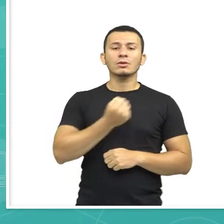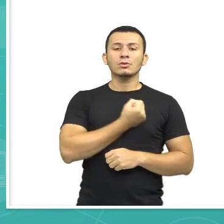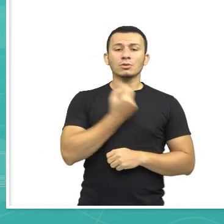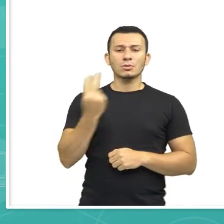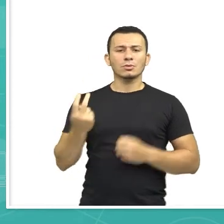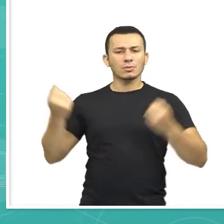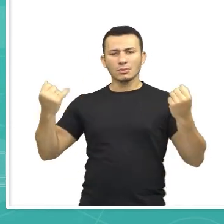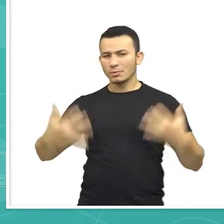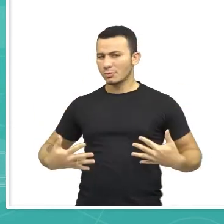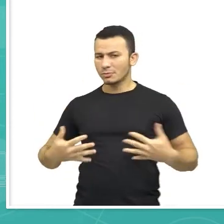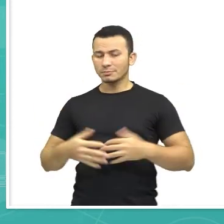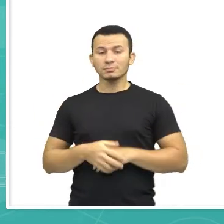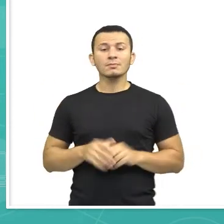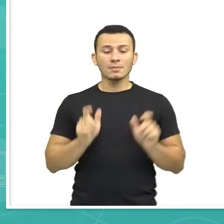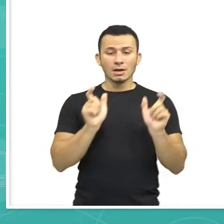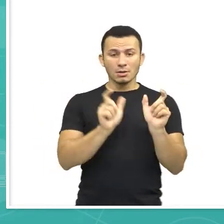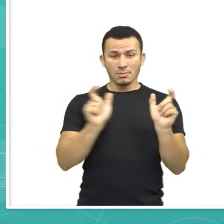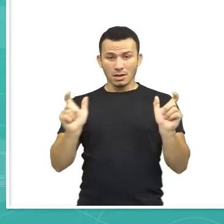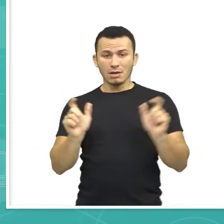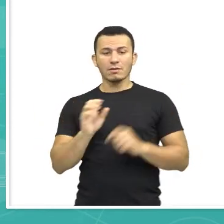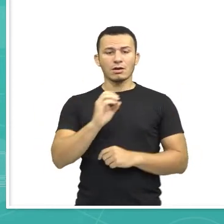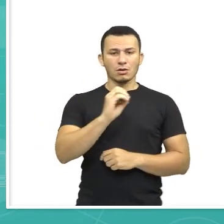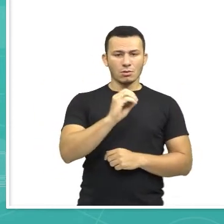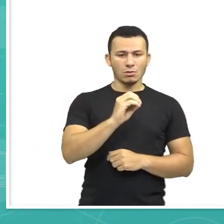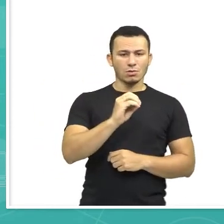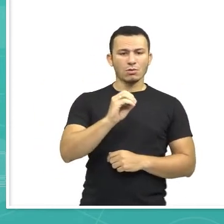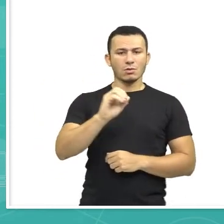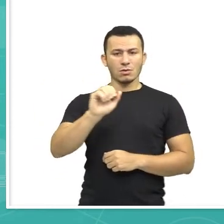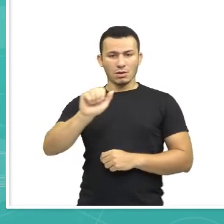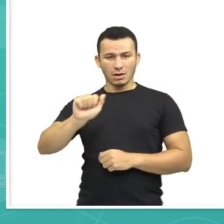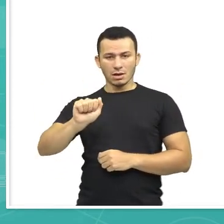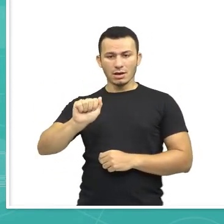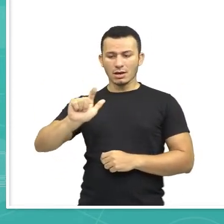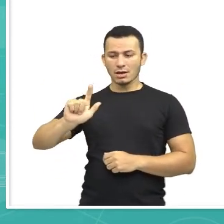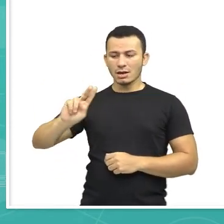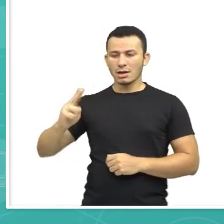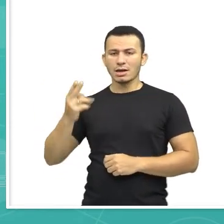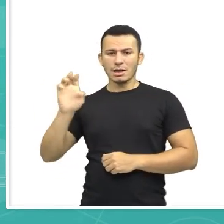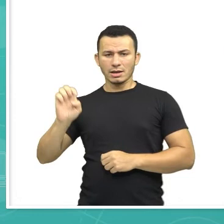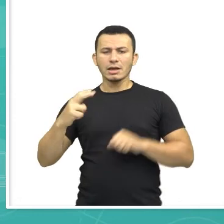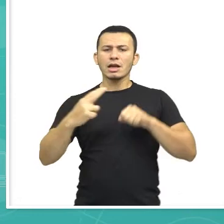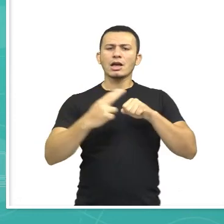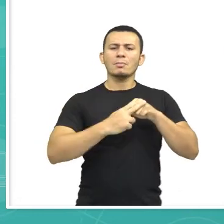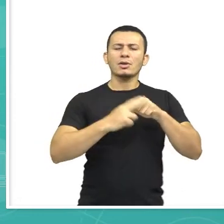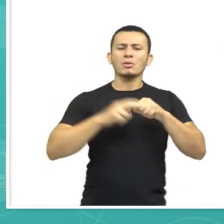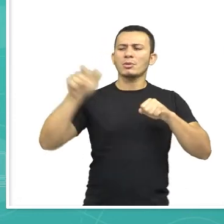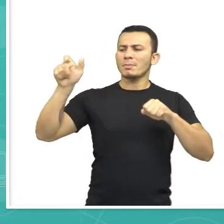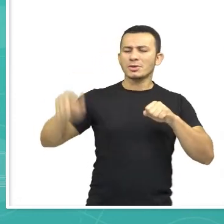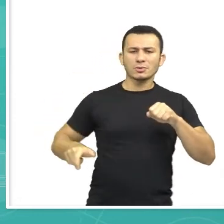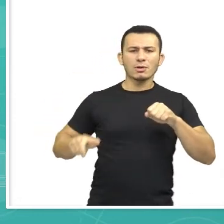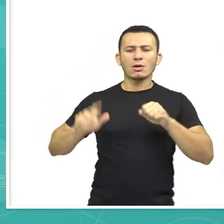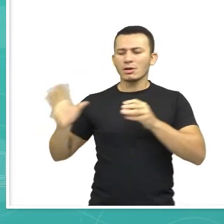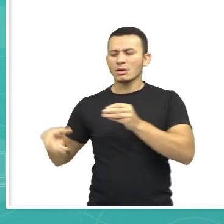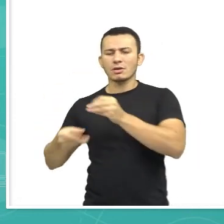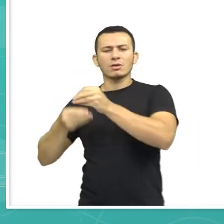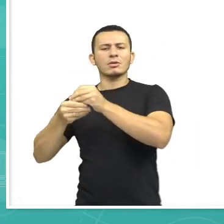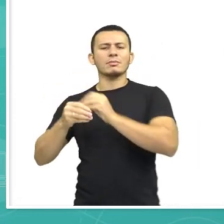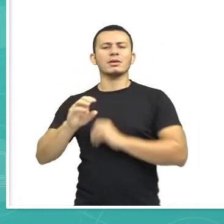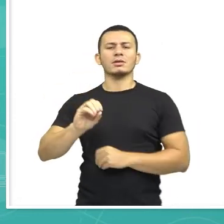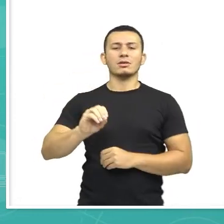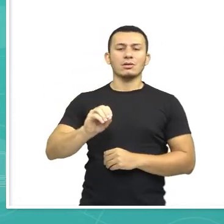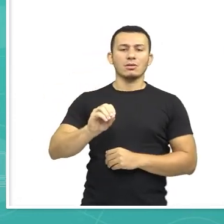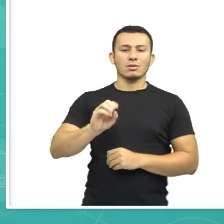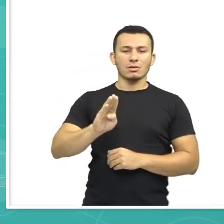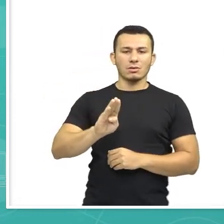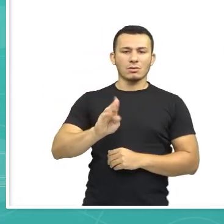assim, ó, as palavras ó, a, lhe são pronomes pessoais do caso oblíquo que estão na